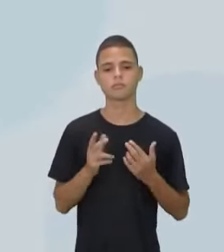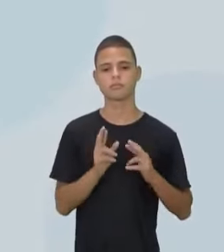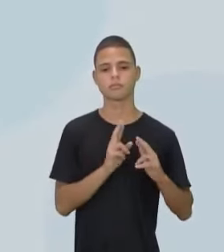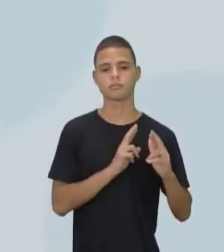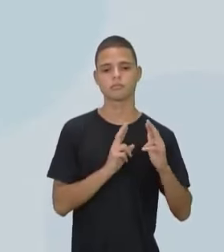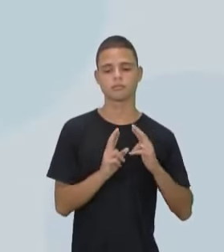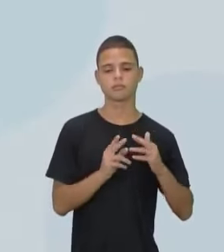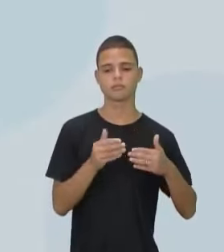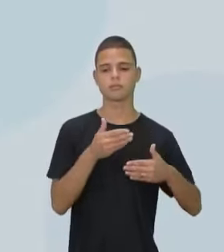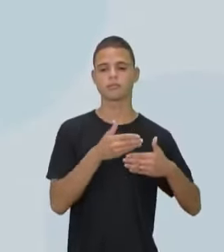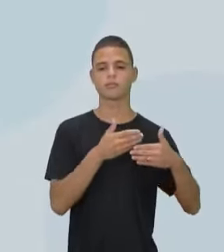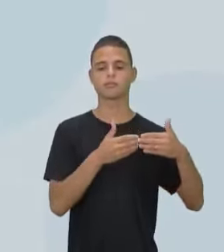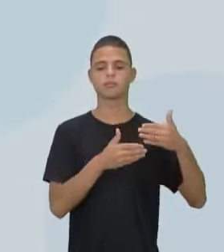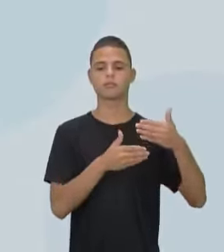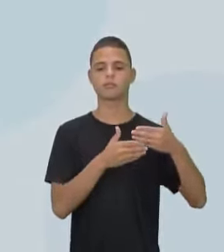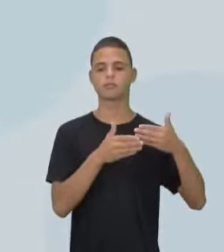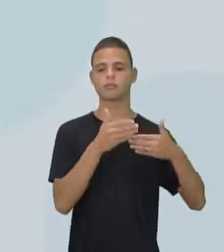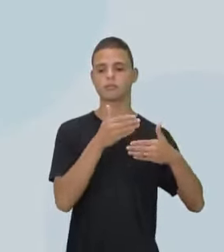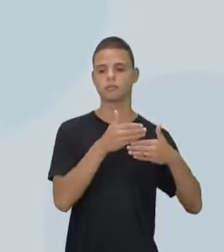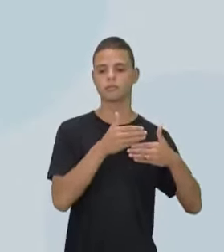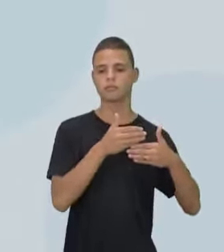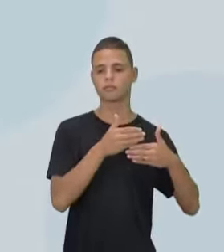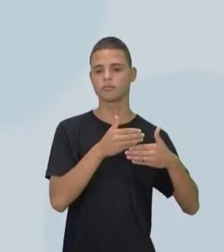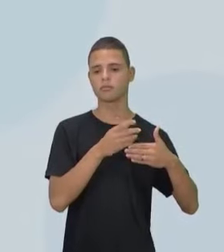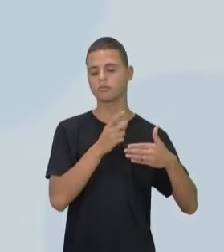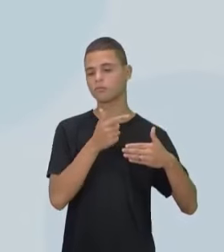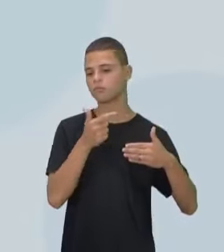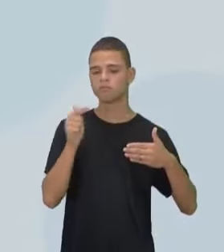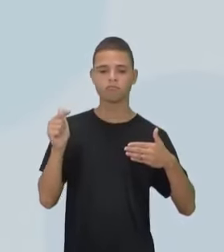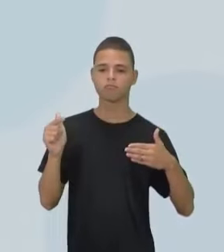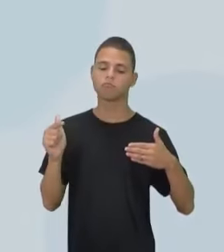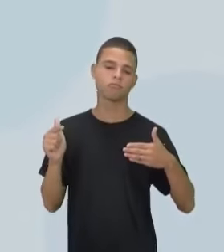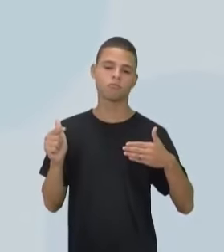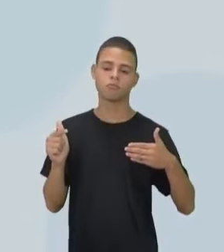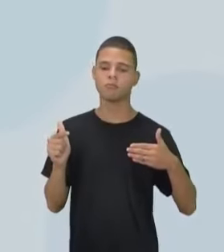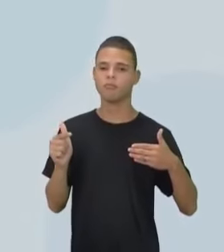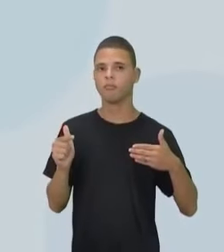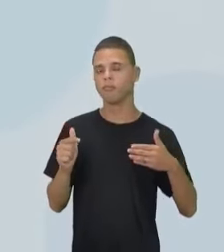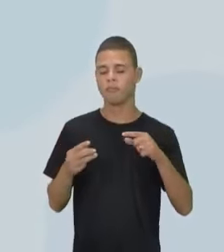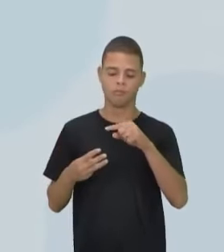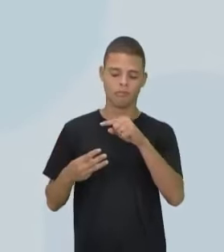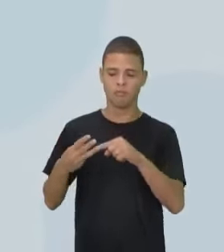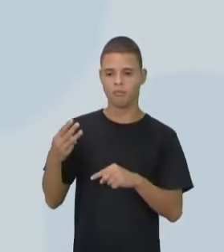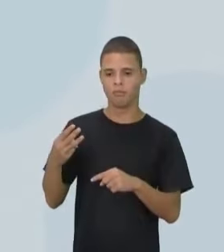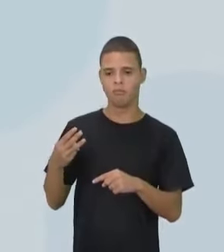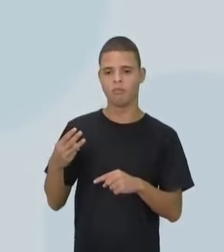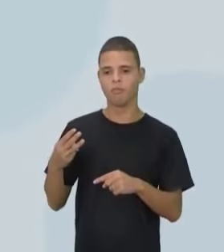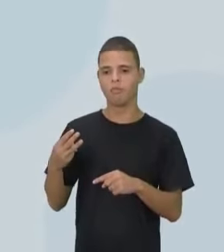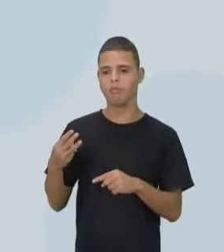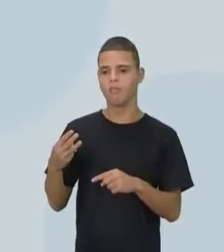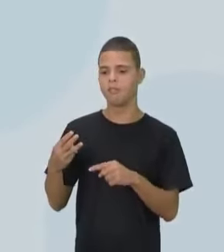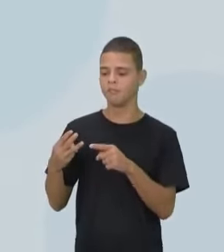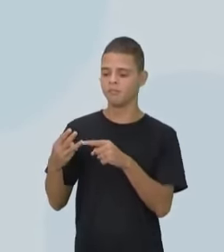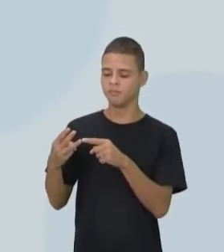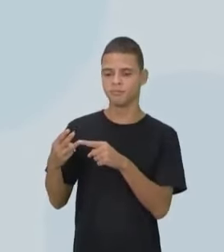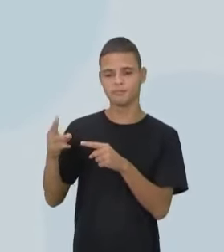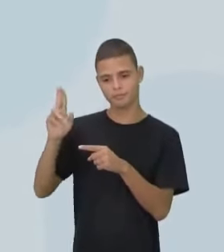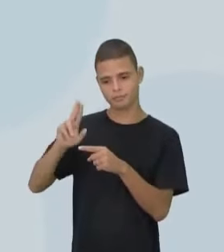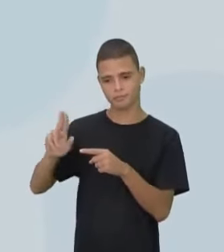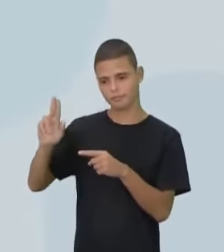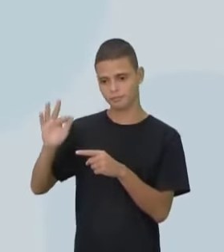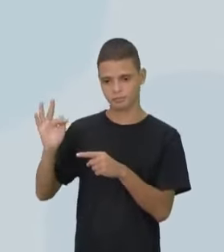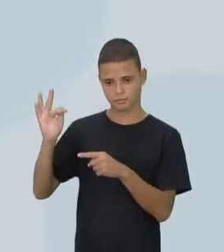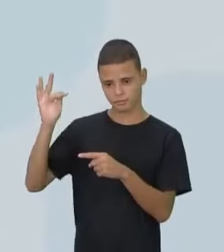uma barragem, de uma represa? Ela não tem uma única função, ela tem no mínimo 3, que é a reserva para uso